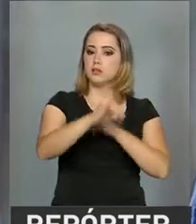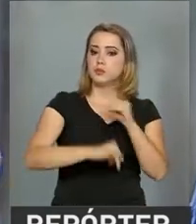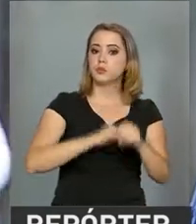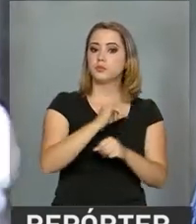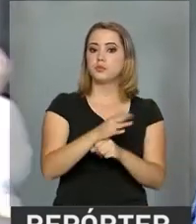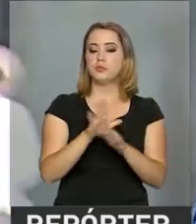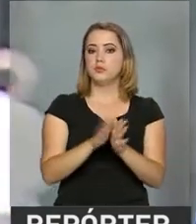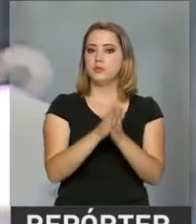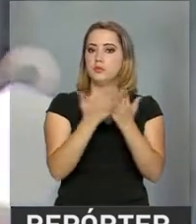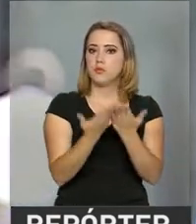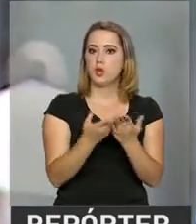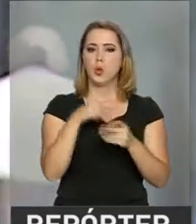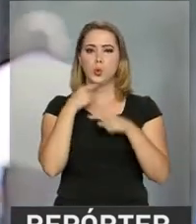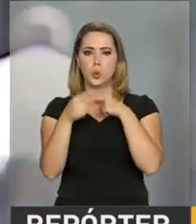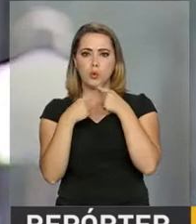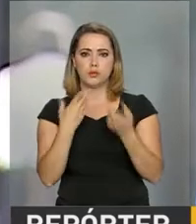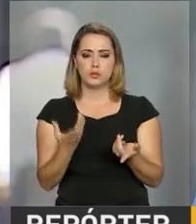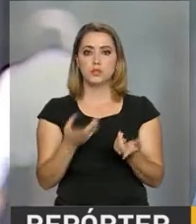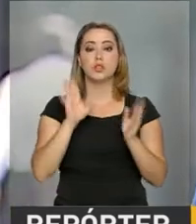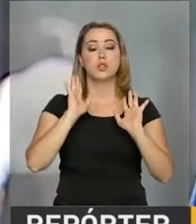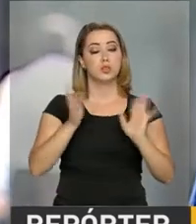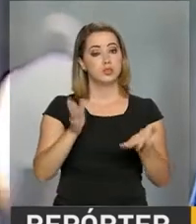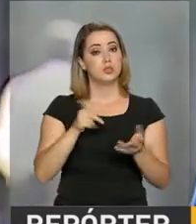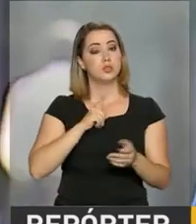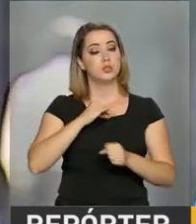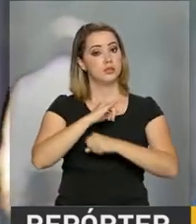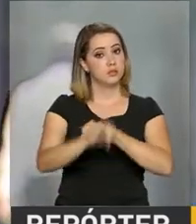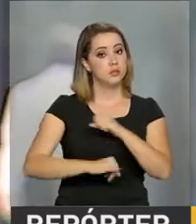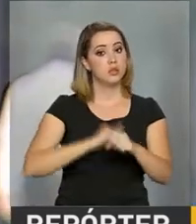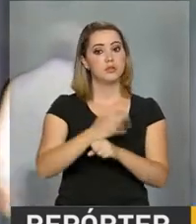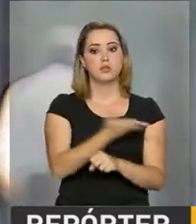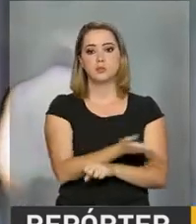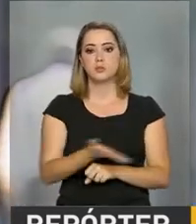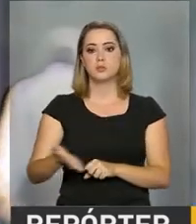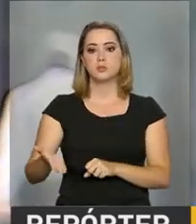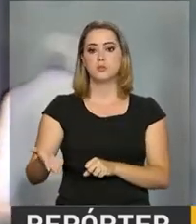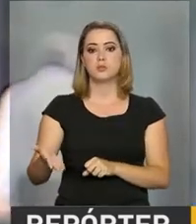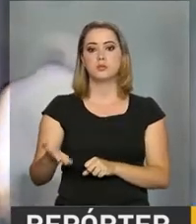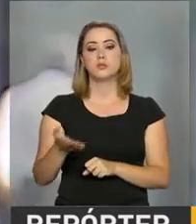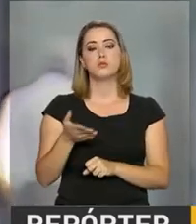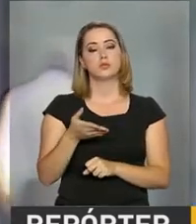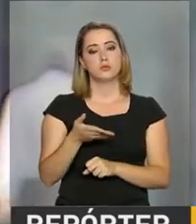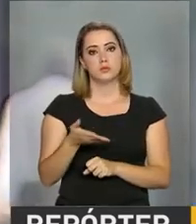para as principais dúvidas. Ele está disponível na internet no endereço